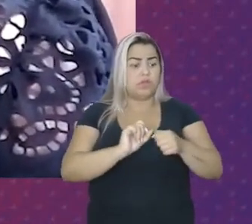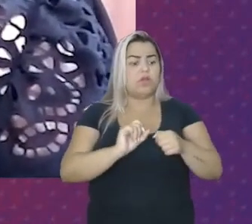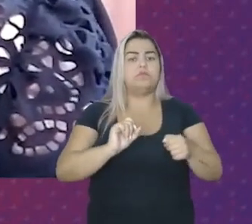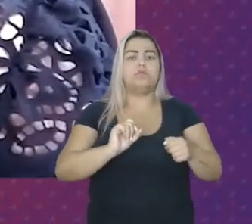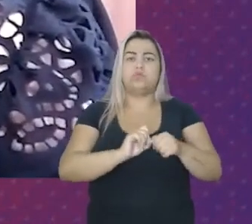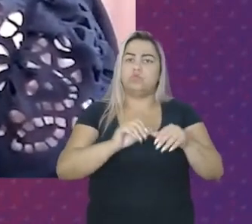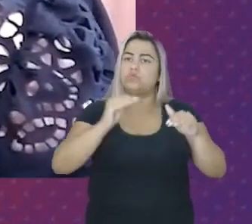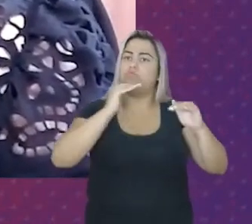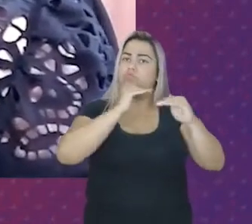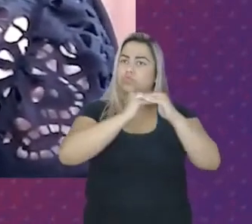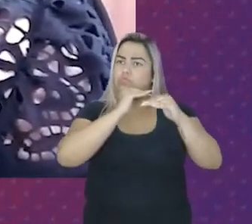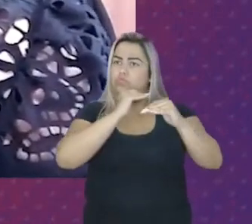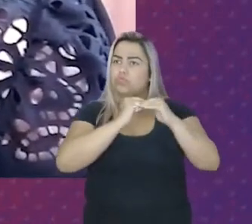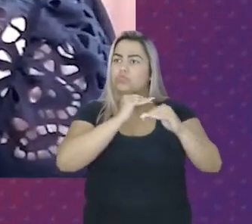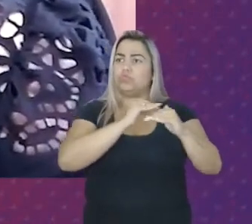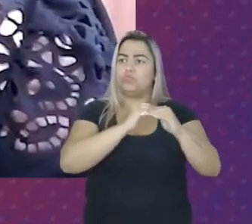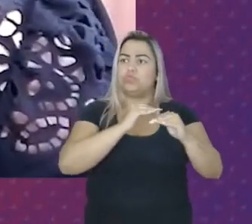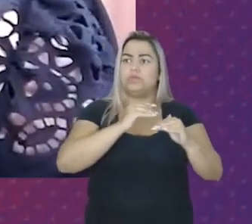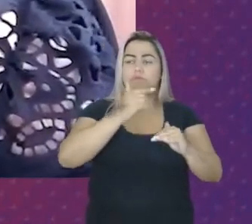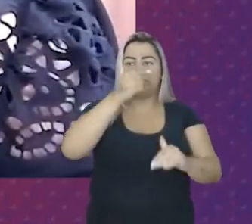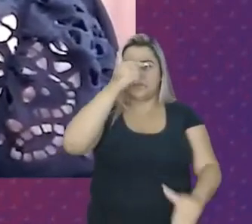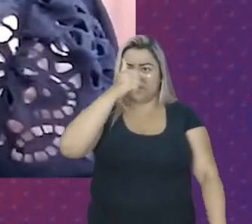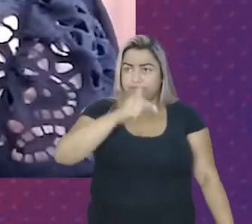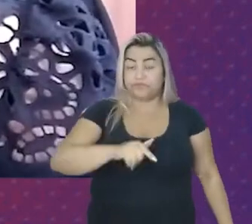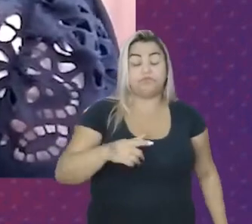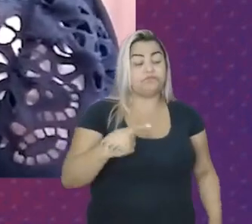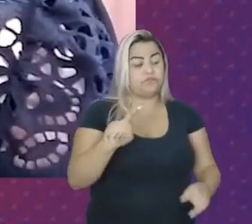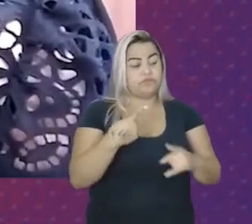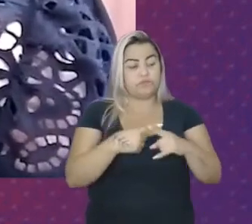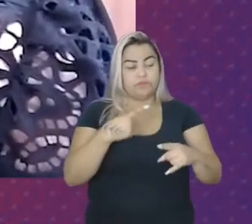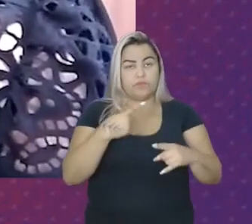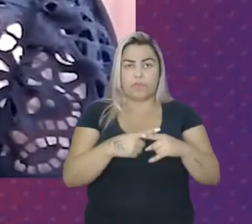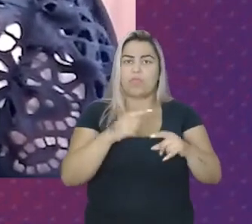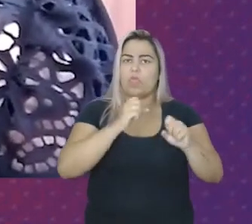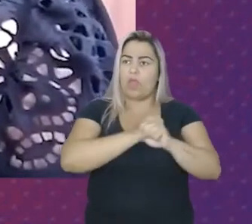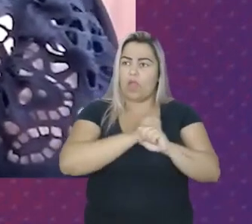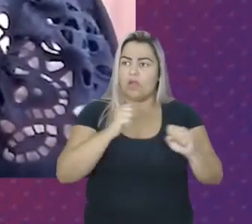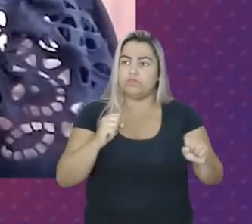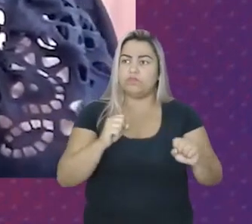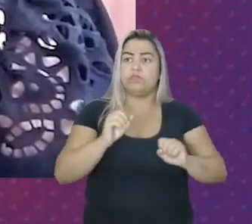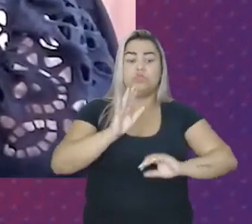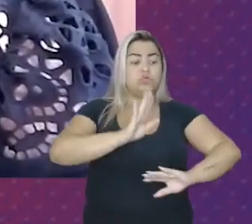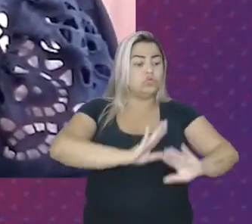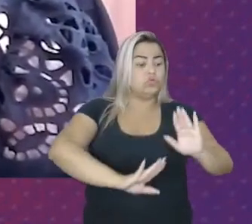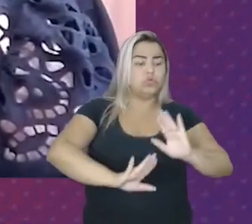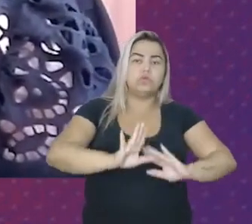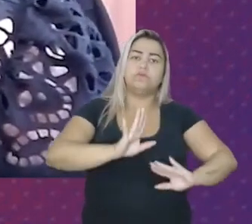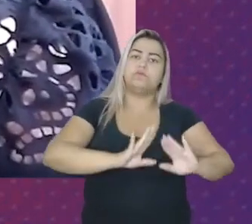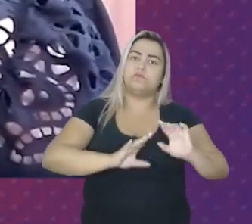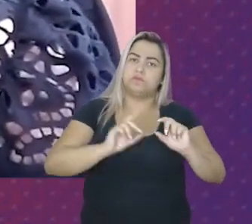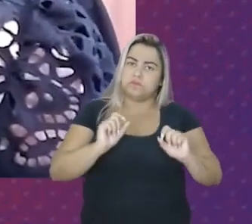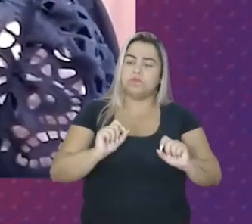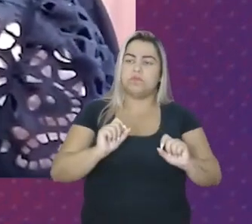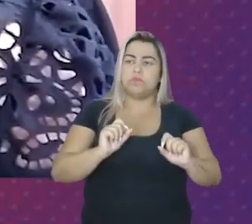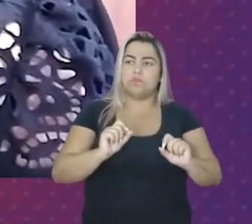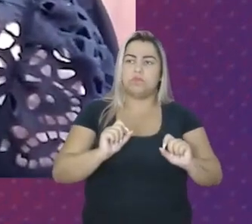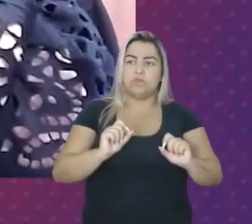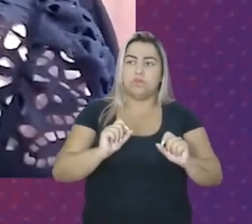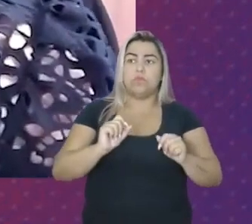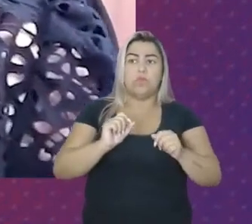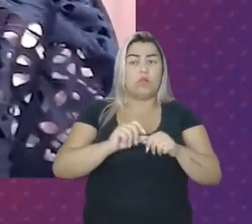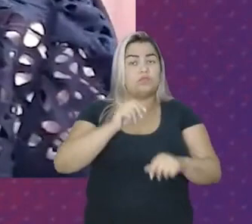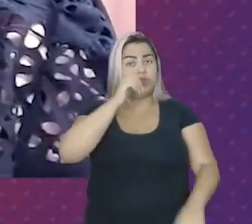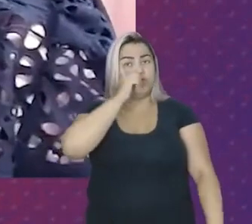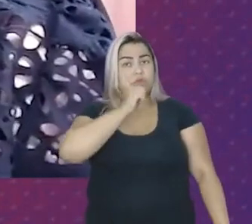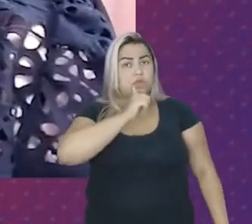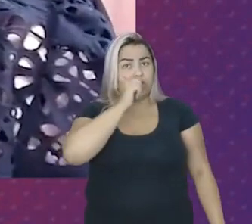de igualdade, de condições. Porque a questão do cuidado, ela sempre foi delegada a nós mulheres,